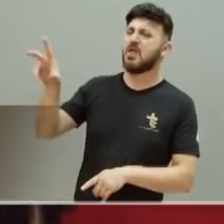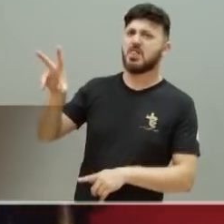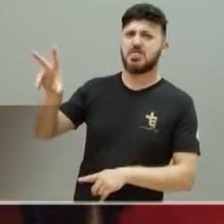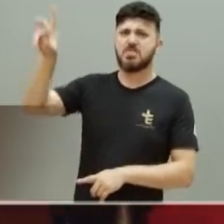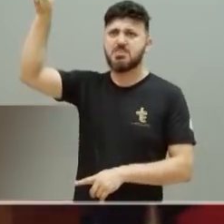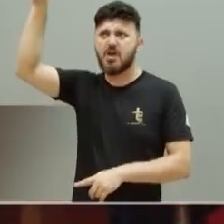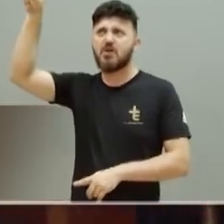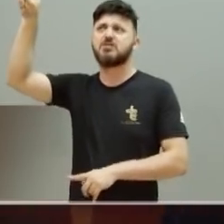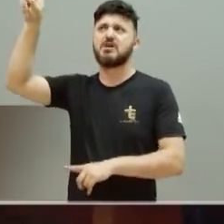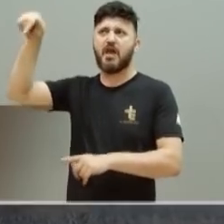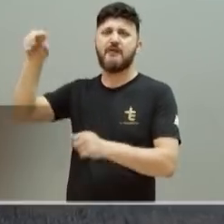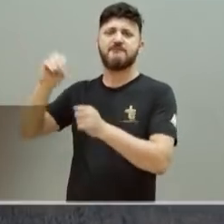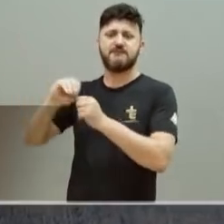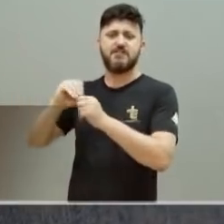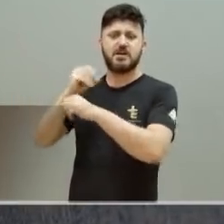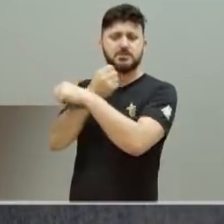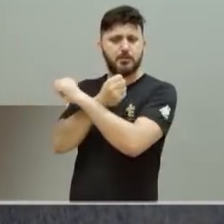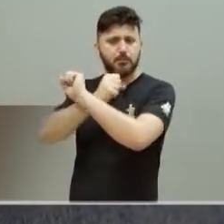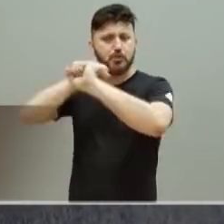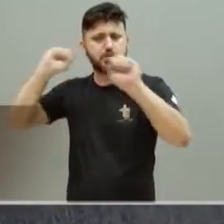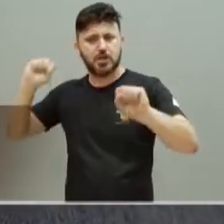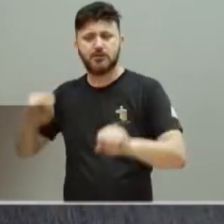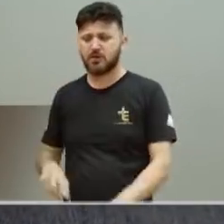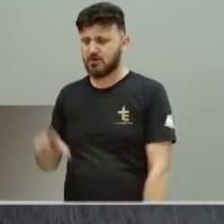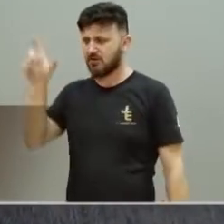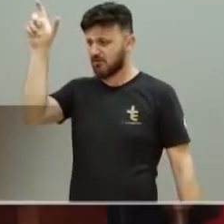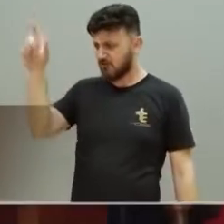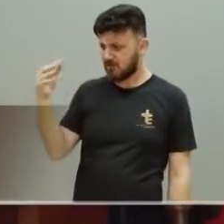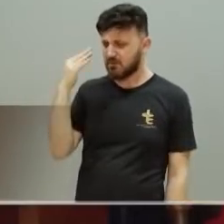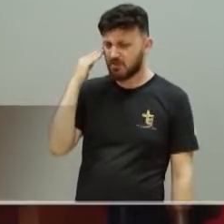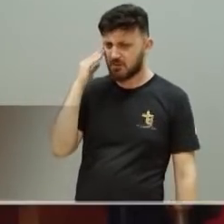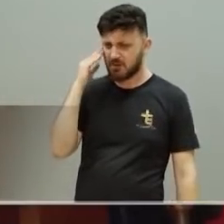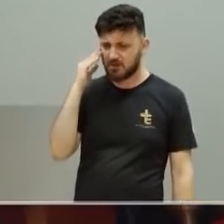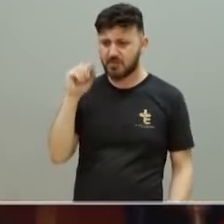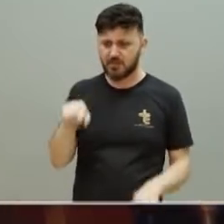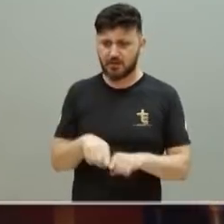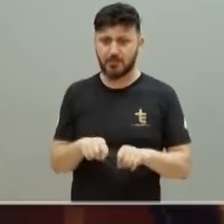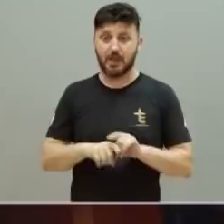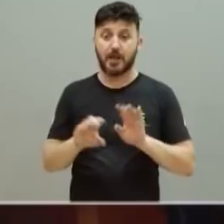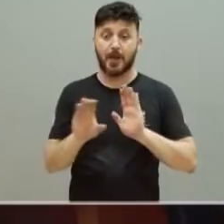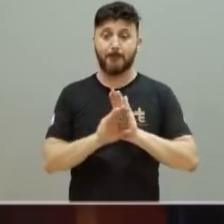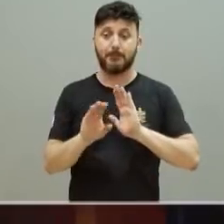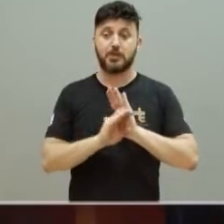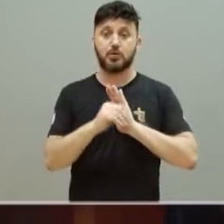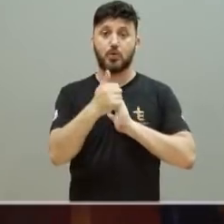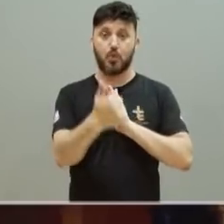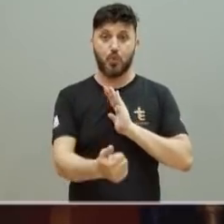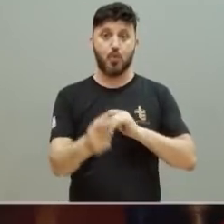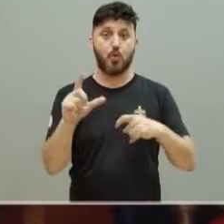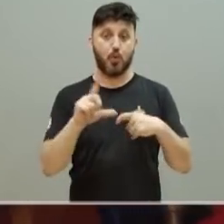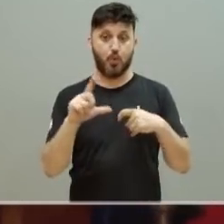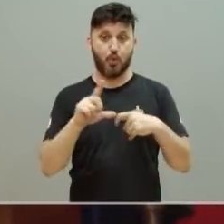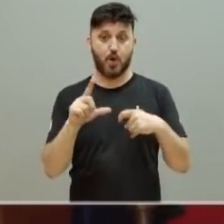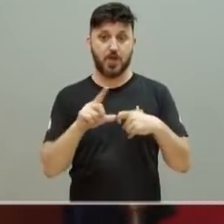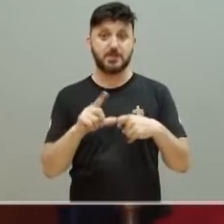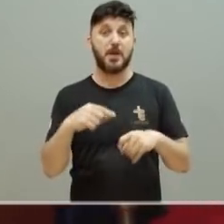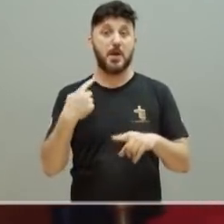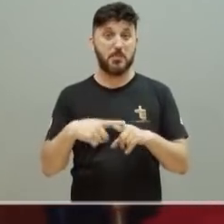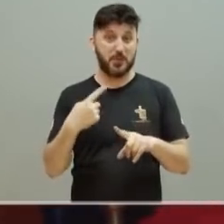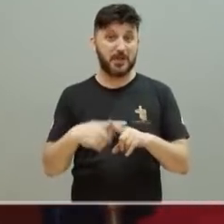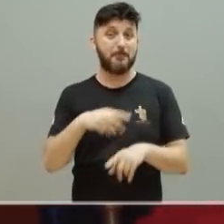é esse, que está lá no Evangelho de Lucas, no capítulo 1. Para Deus nada é